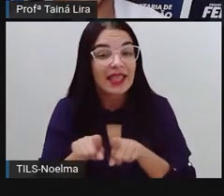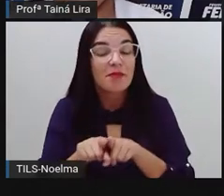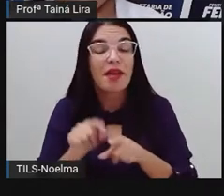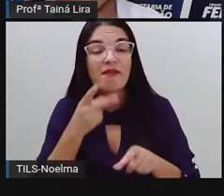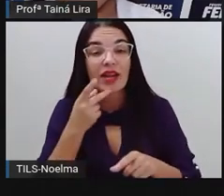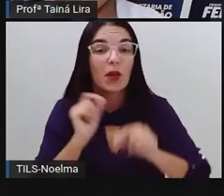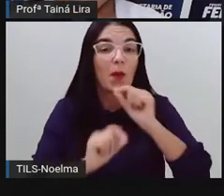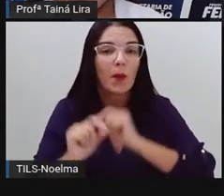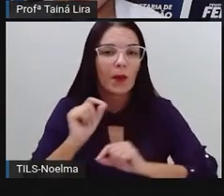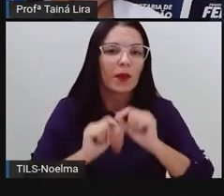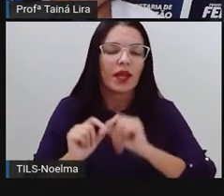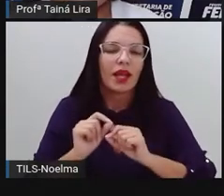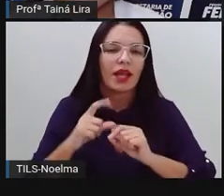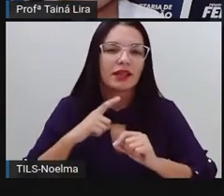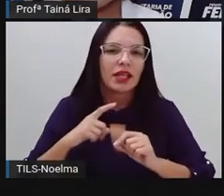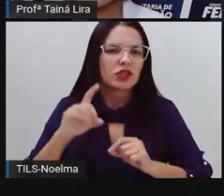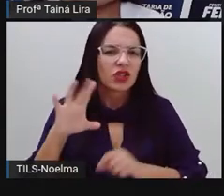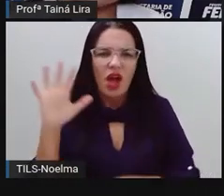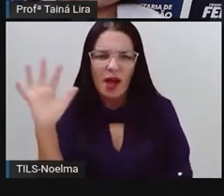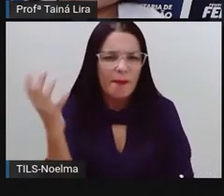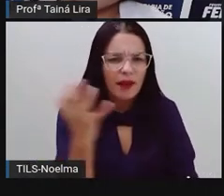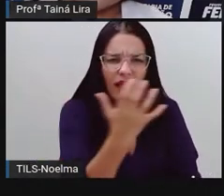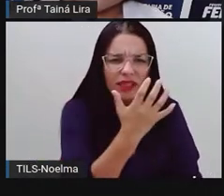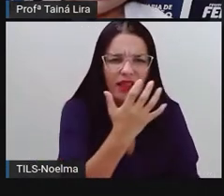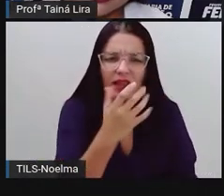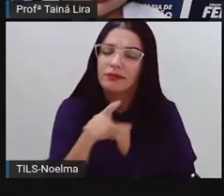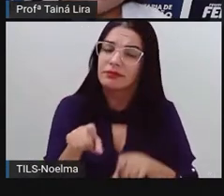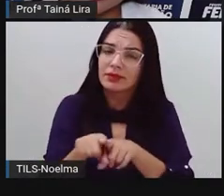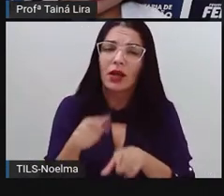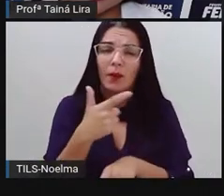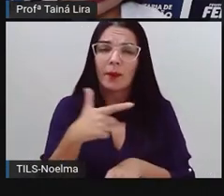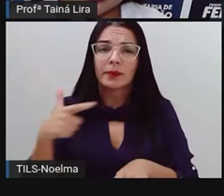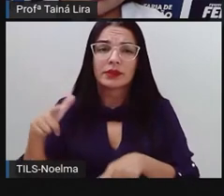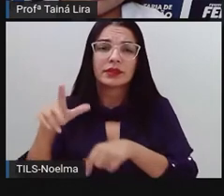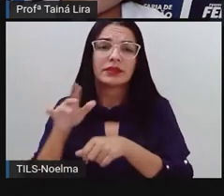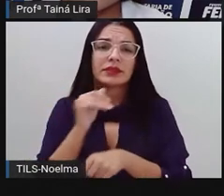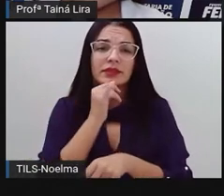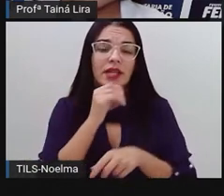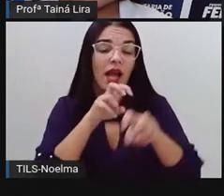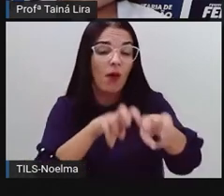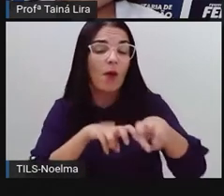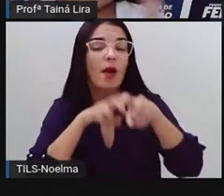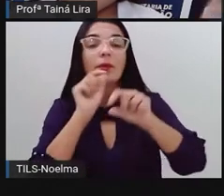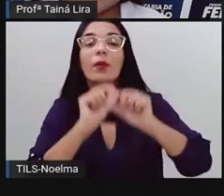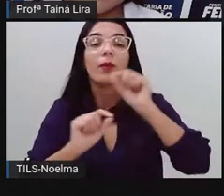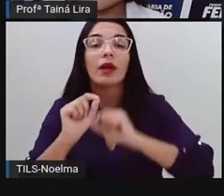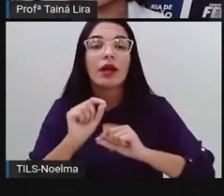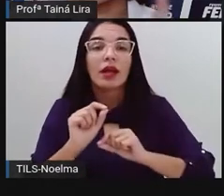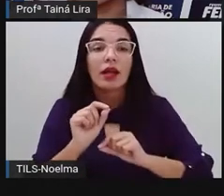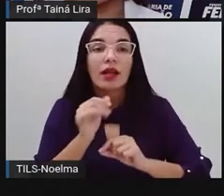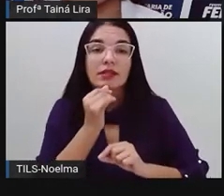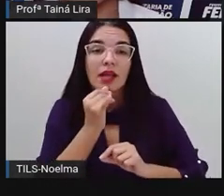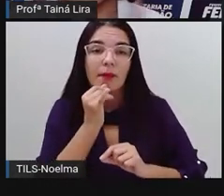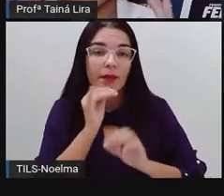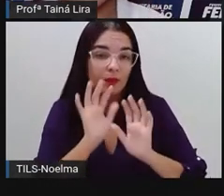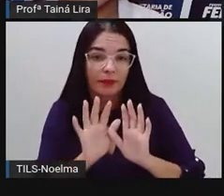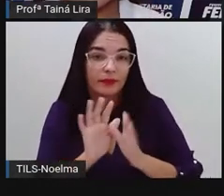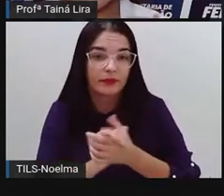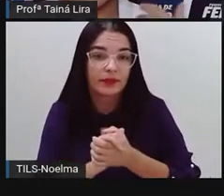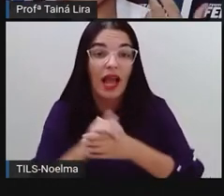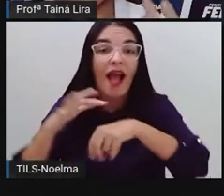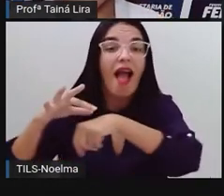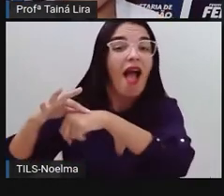mesmo do que diz respeito as plantas nós temos outros produtos aí que vem do campo que não é planta então por exemplo